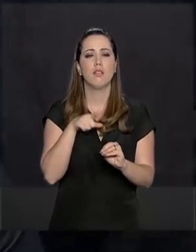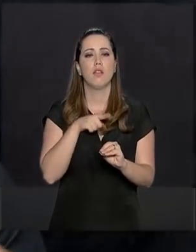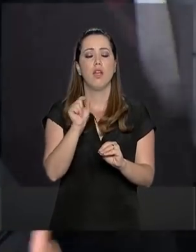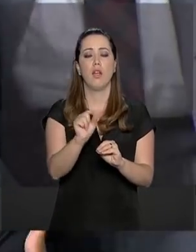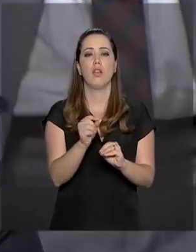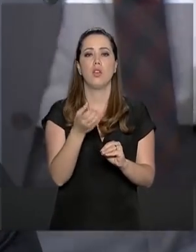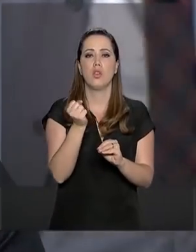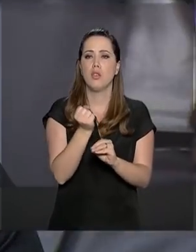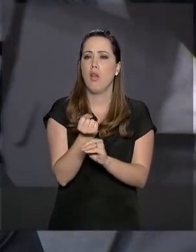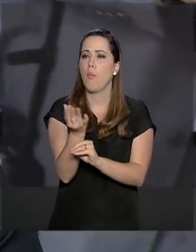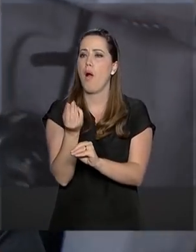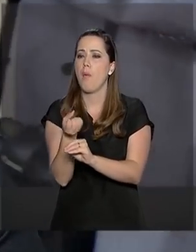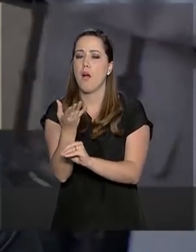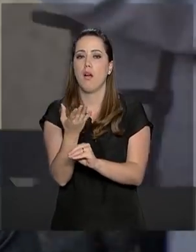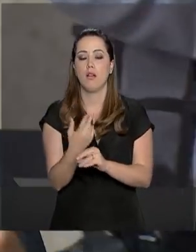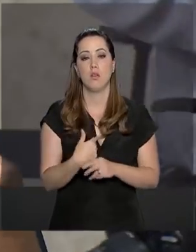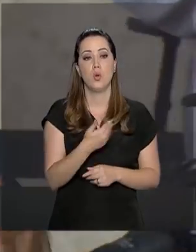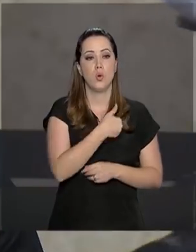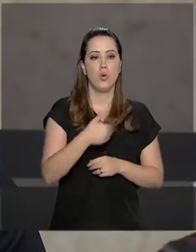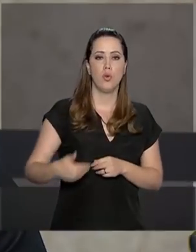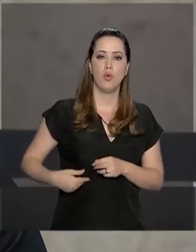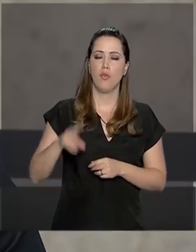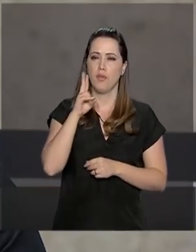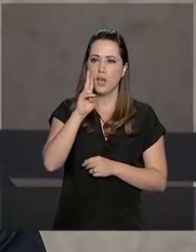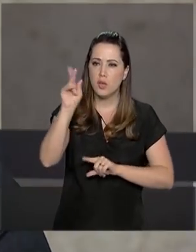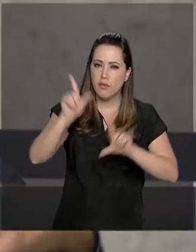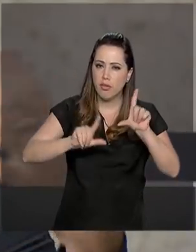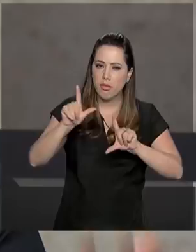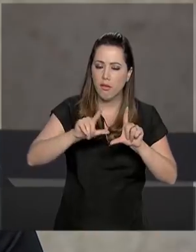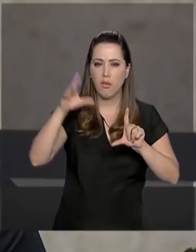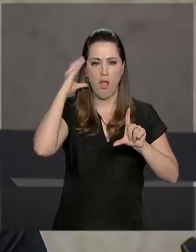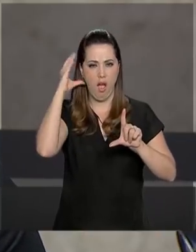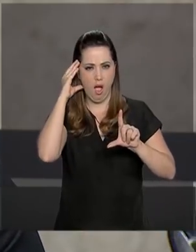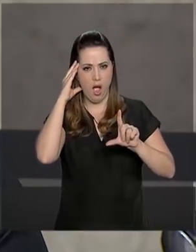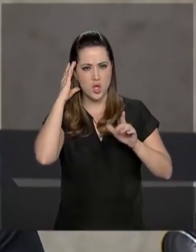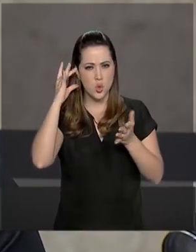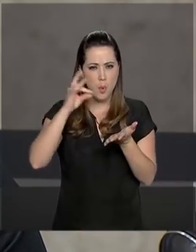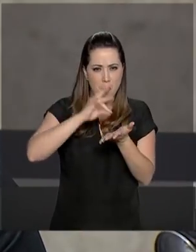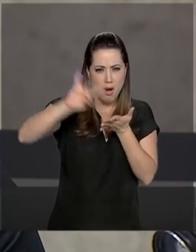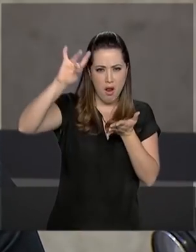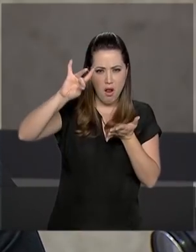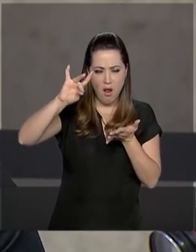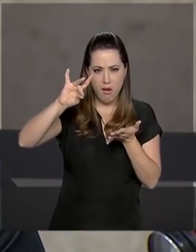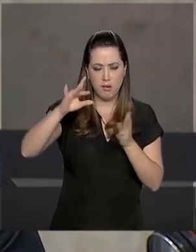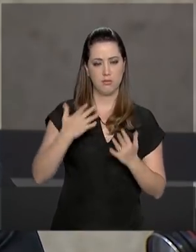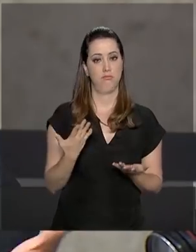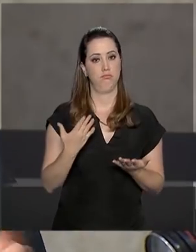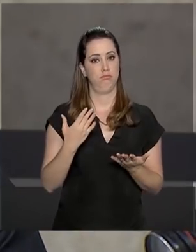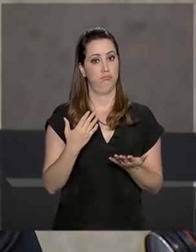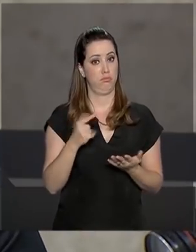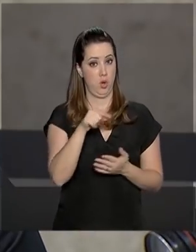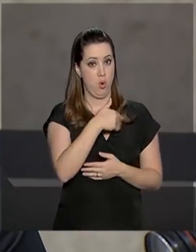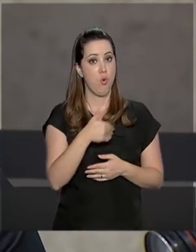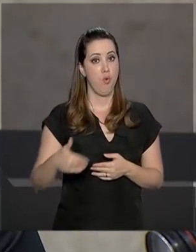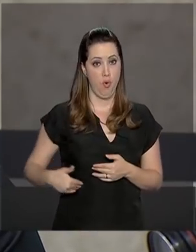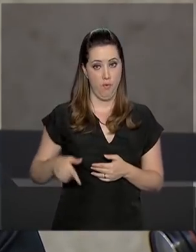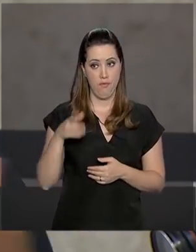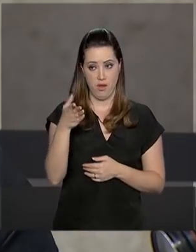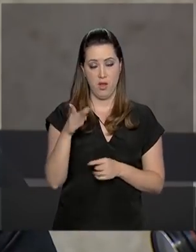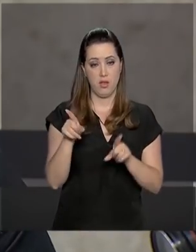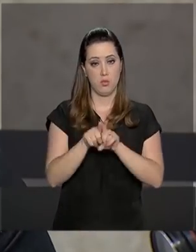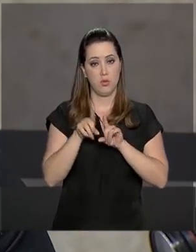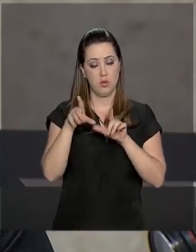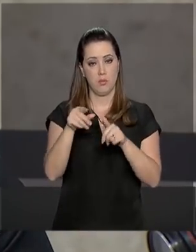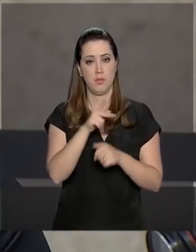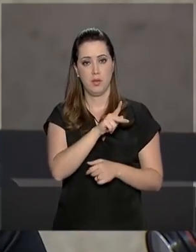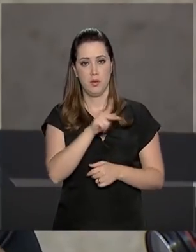o governo vê a imprensa como uma inimiga o governo como um todo o próprio presidente já impulsionar o seu sendo porta voz